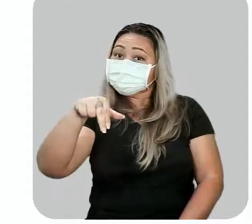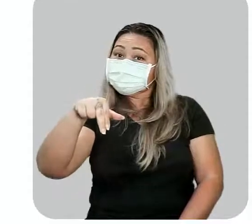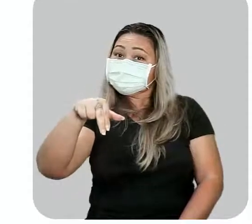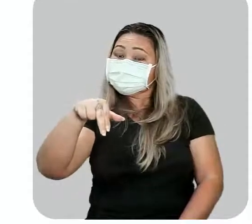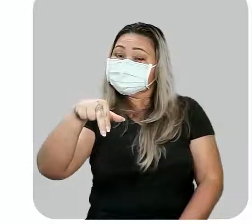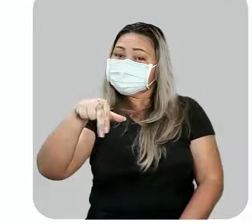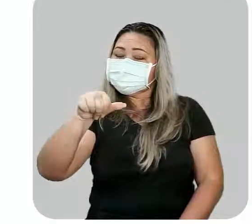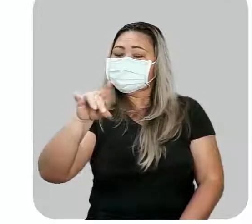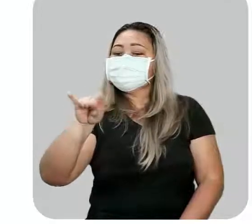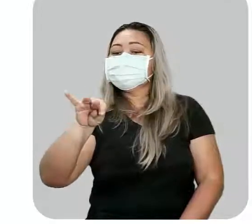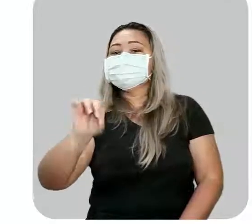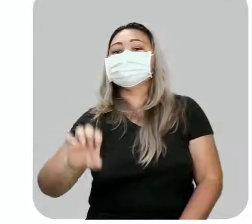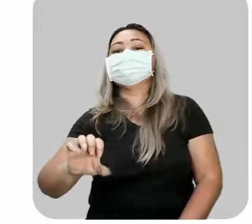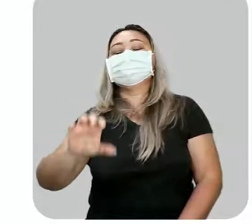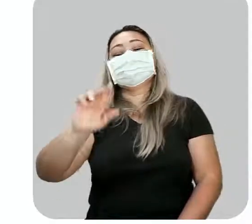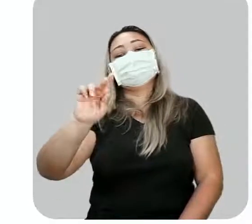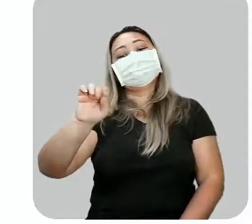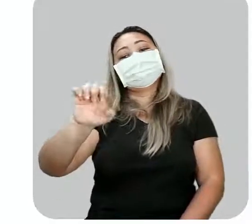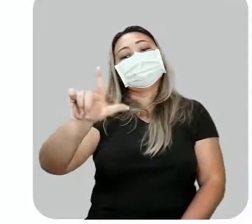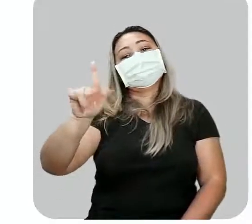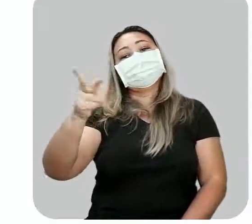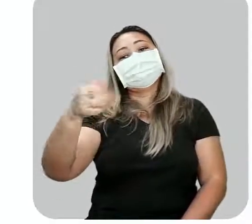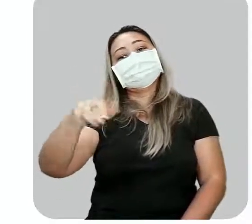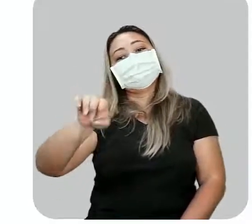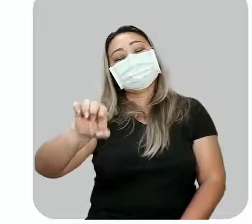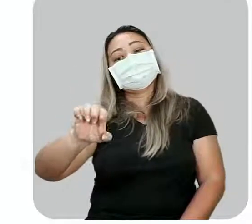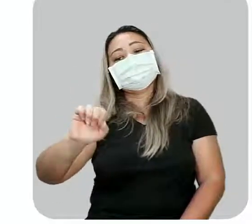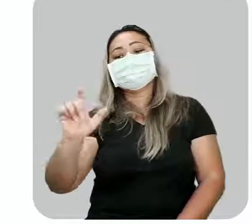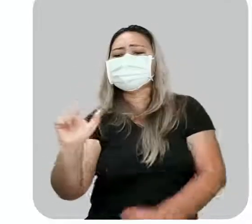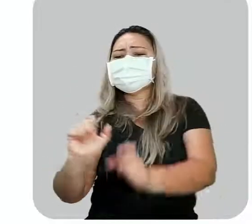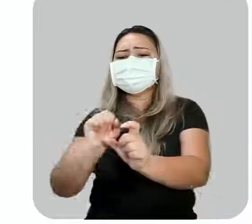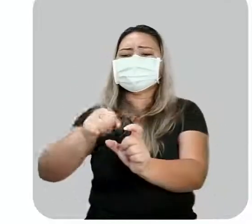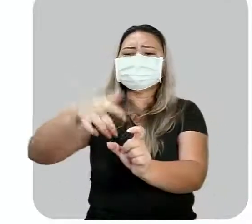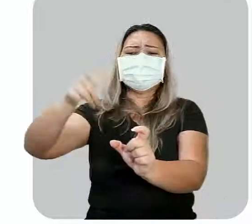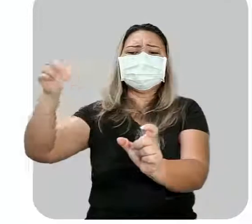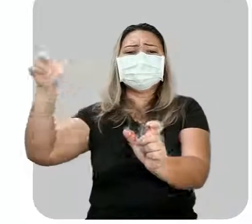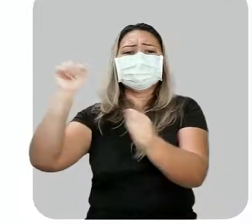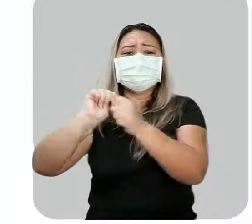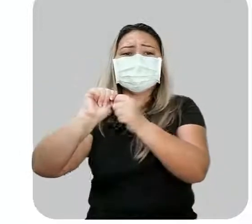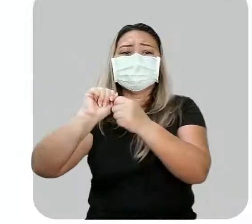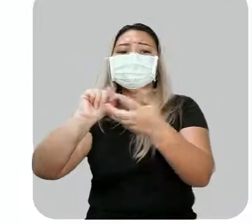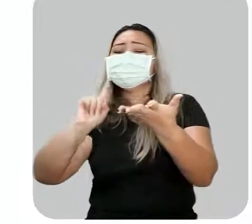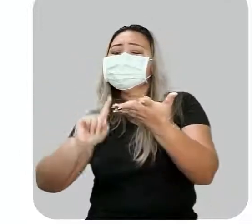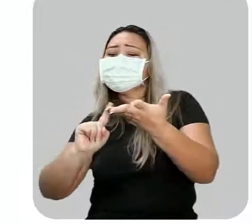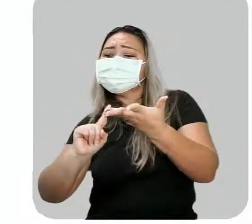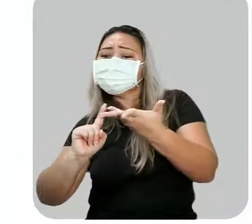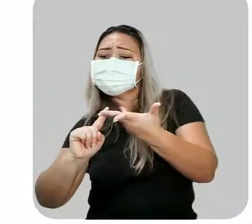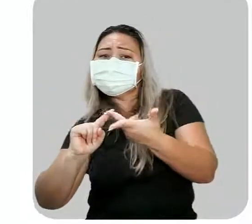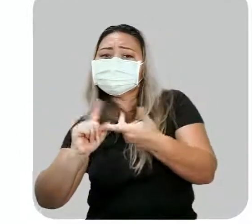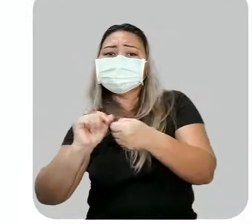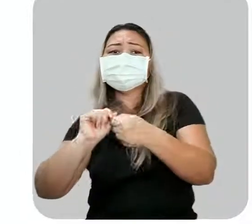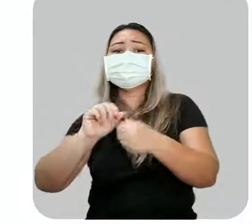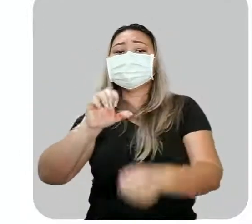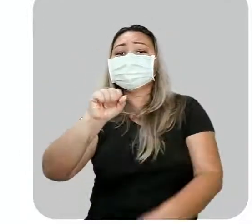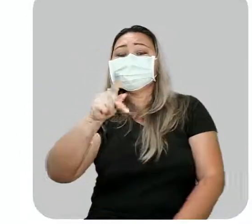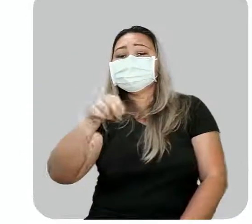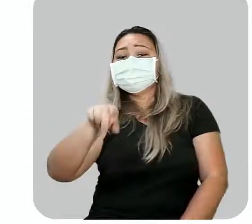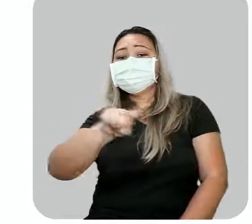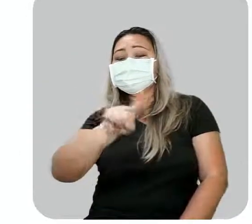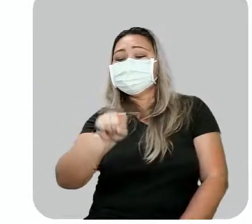assíndeto, elipse, hipérbato, pleonasmo, polissíndeto, silepse